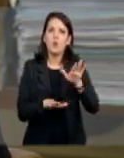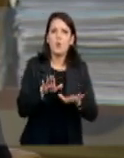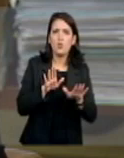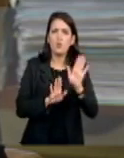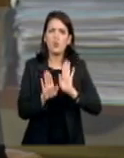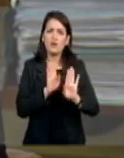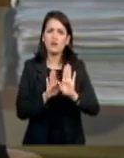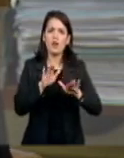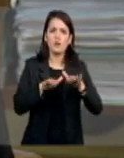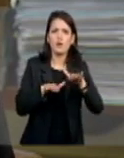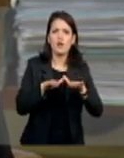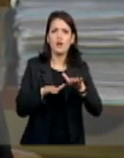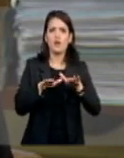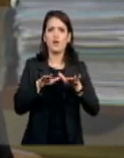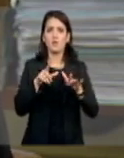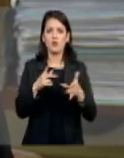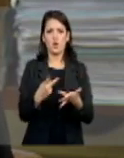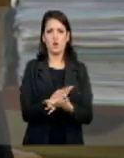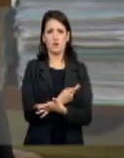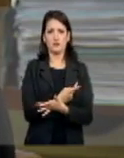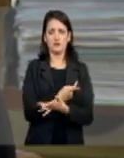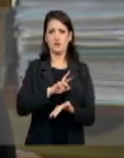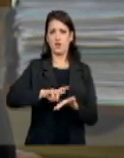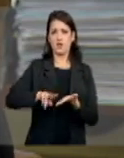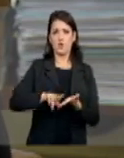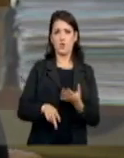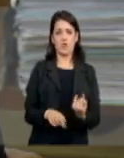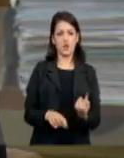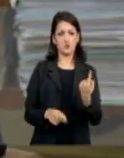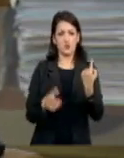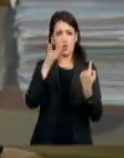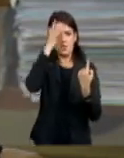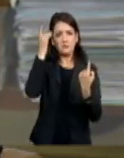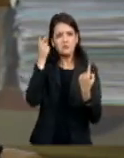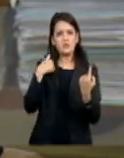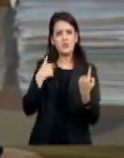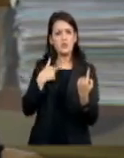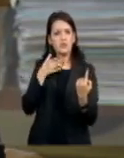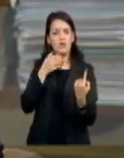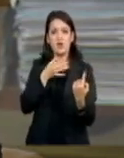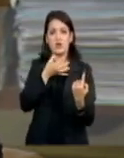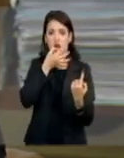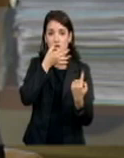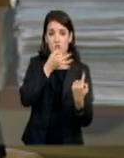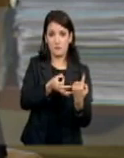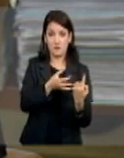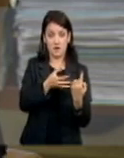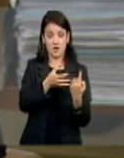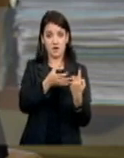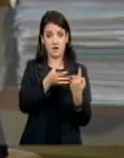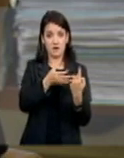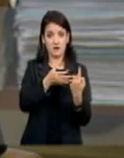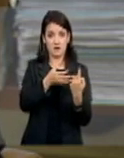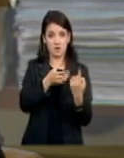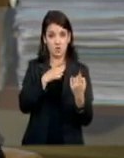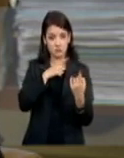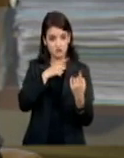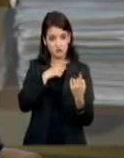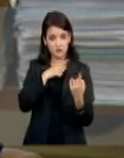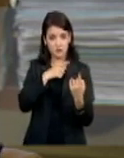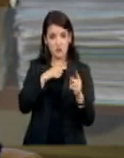exercido não por um dos sujeitos parciais da relação litigiosa que certamente